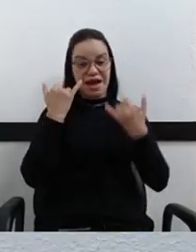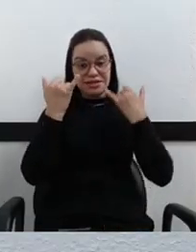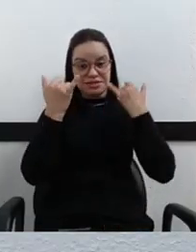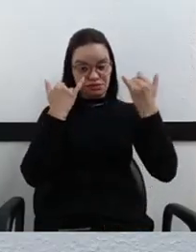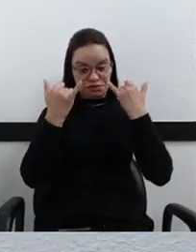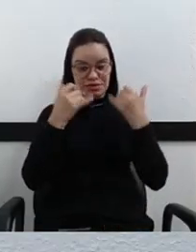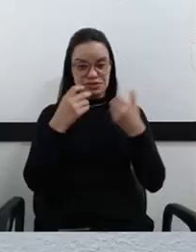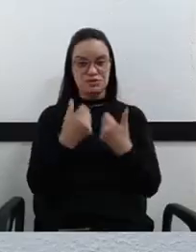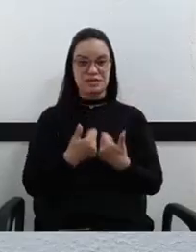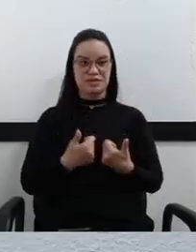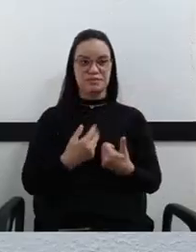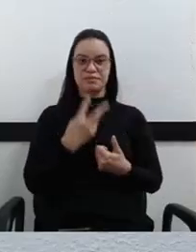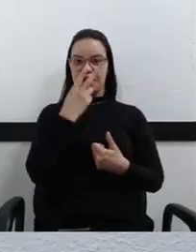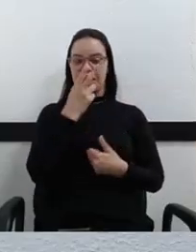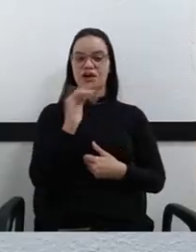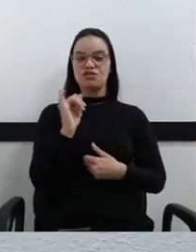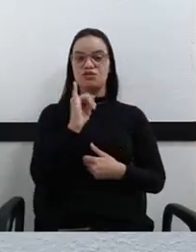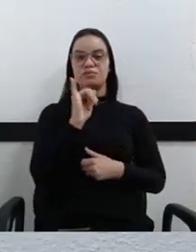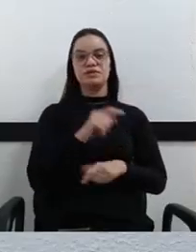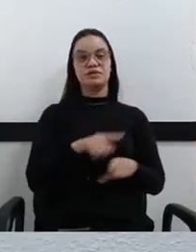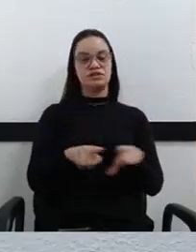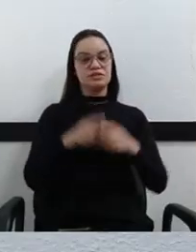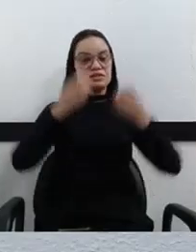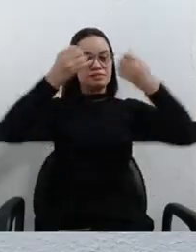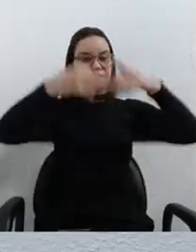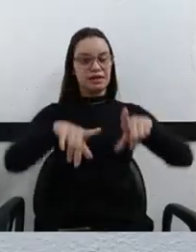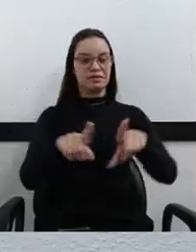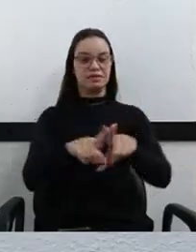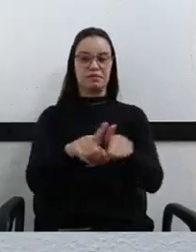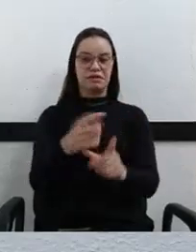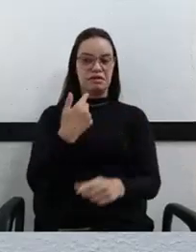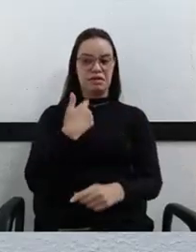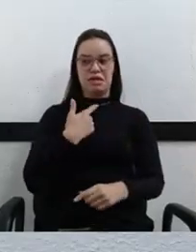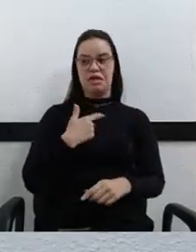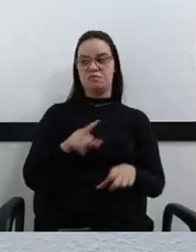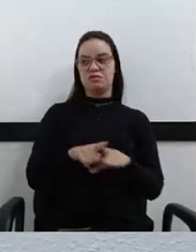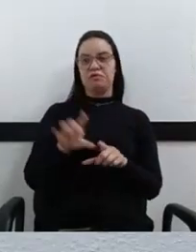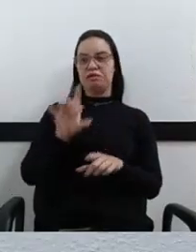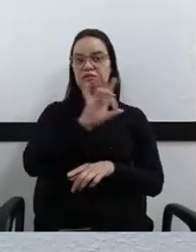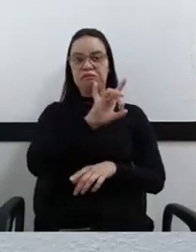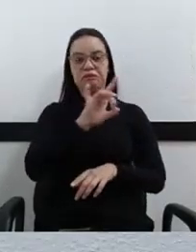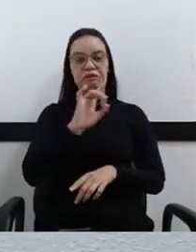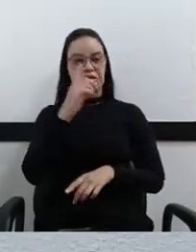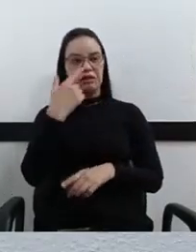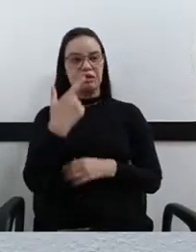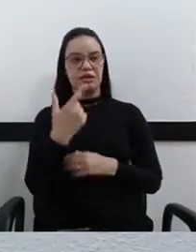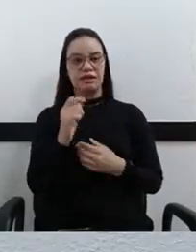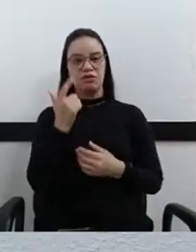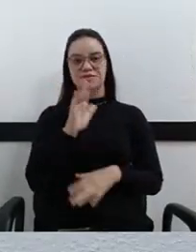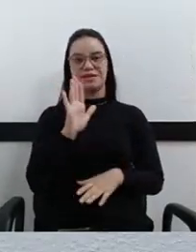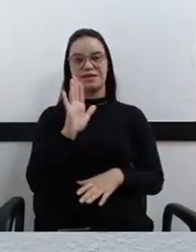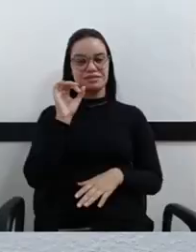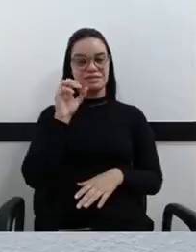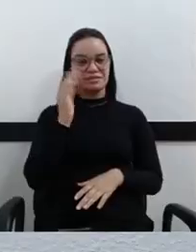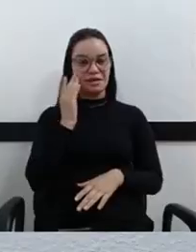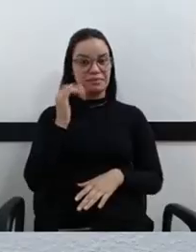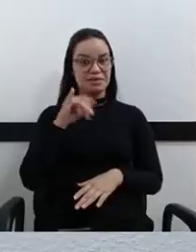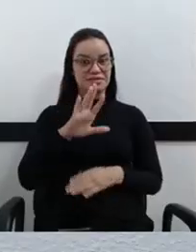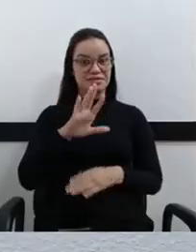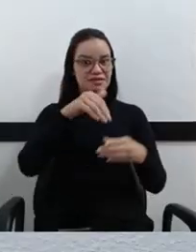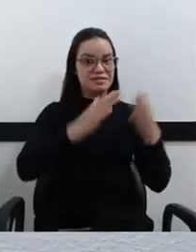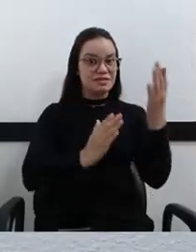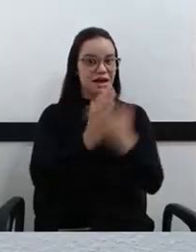que é importante a gente dizer que, neste momento, eu acho que nem eu e nem ninguém pode garantir como a PEC será aprovada, mas,